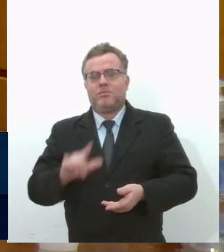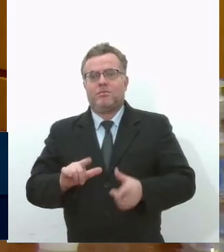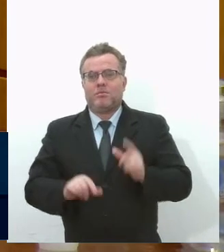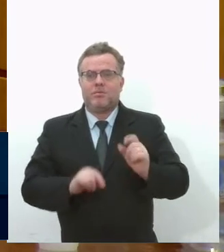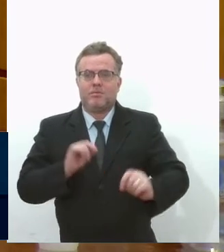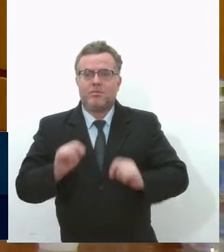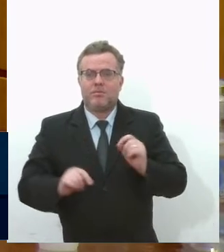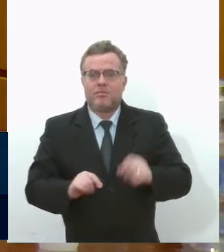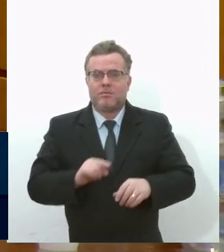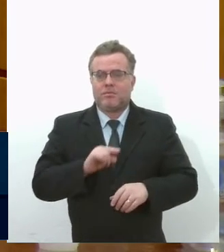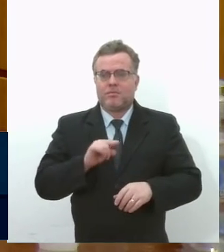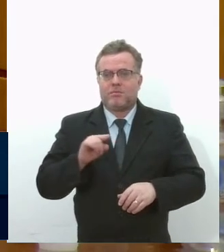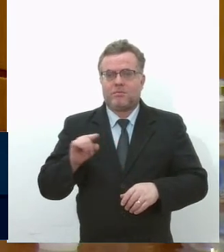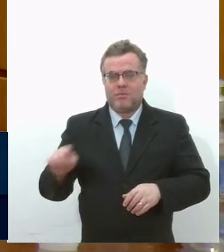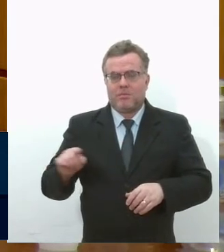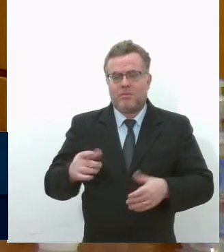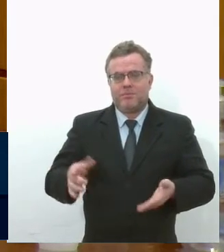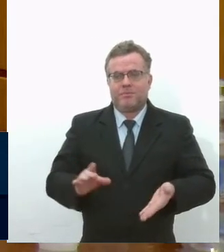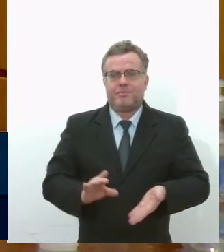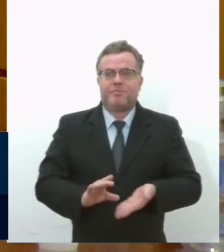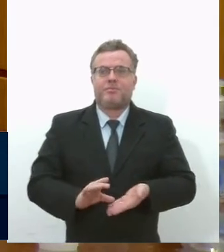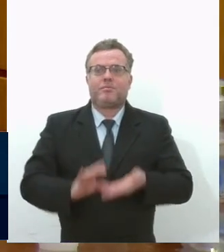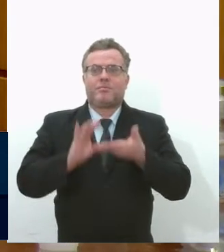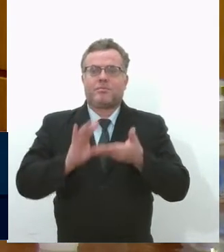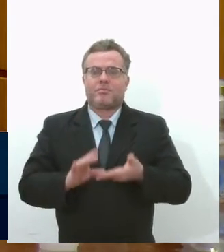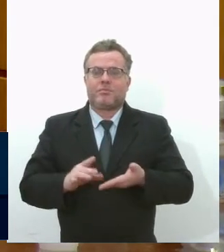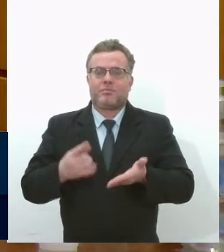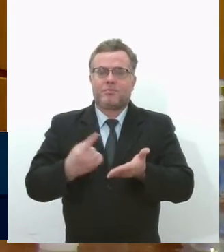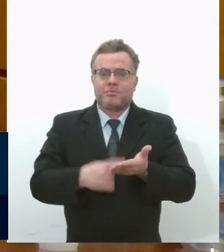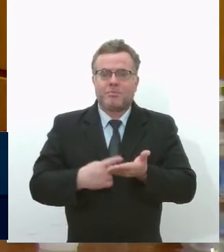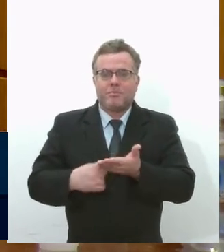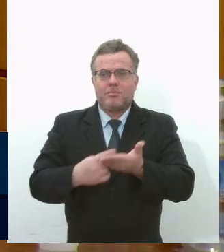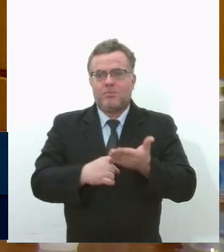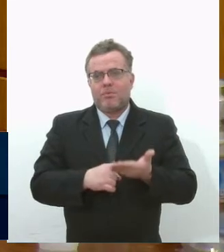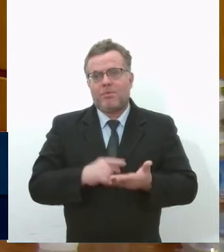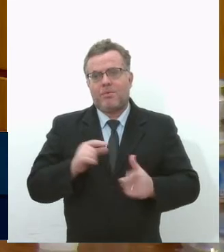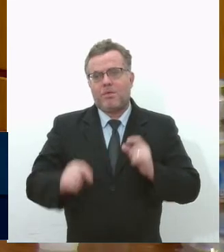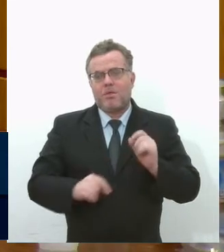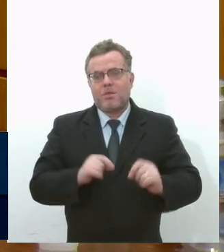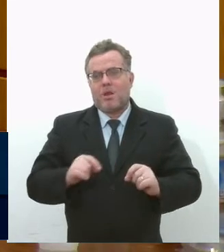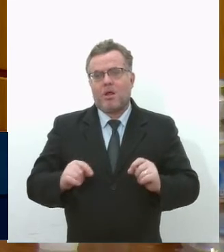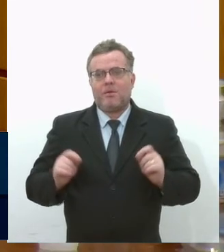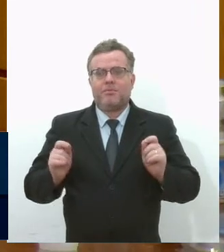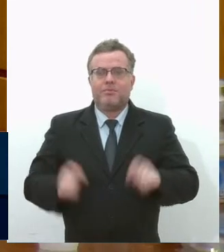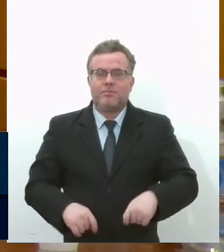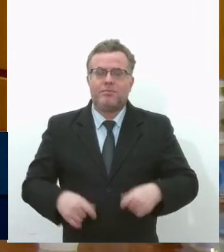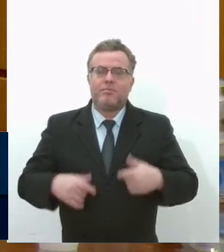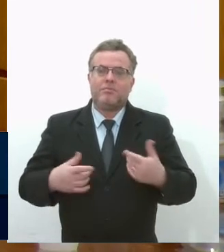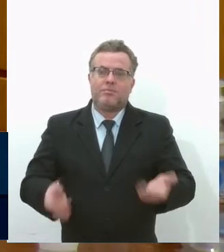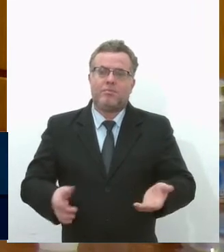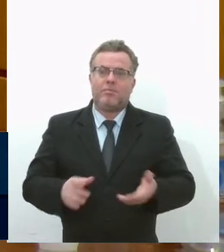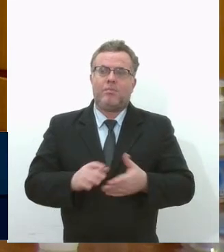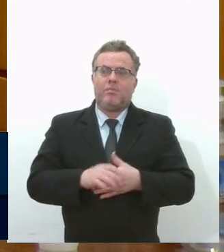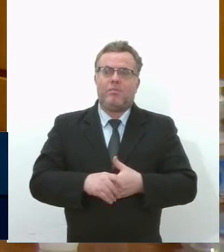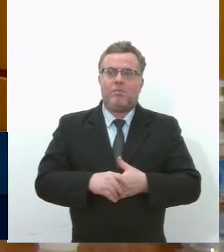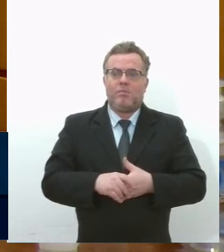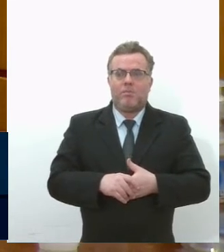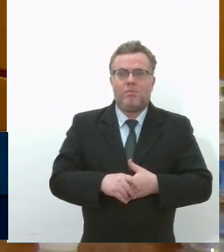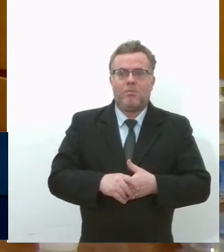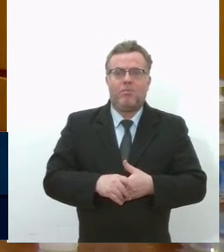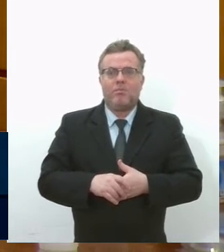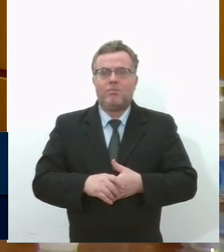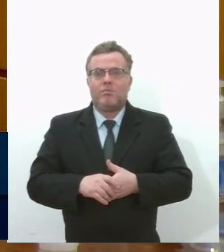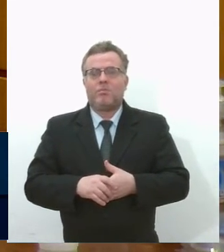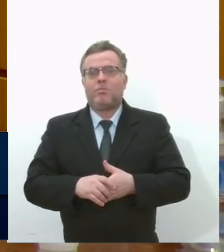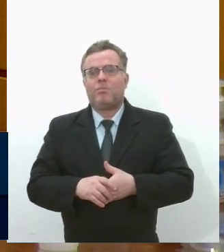conselho é quem rege, é quem avalia os recursos dos contribuintes. Acontece